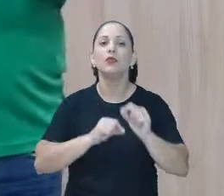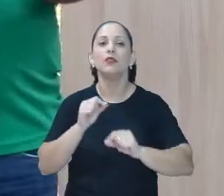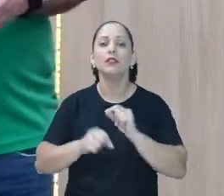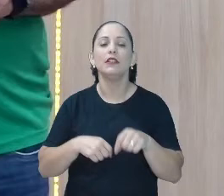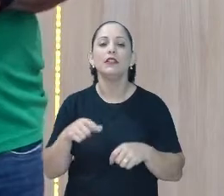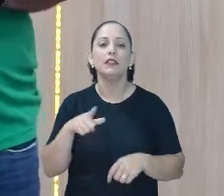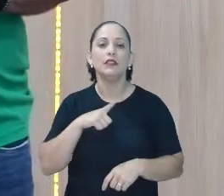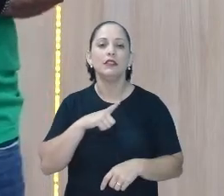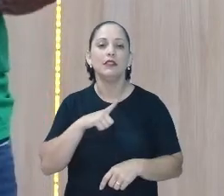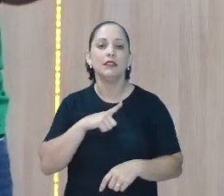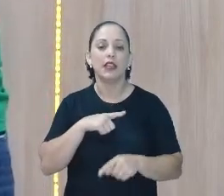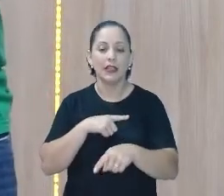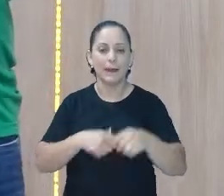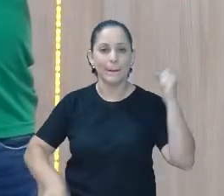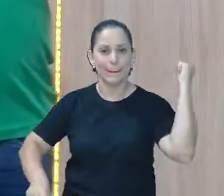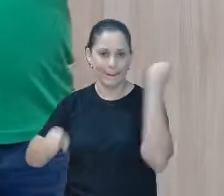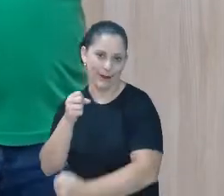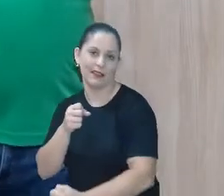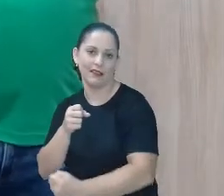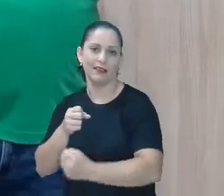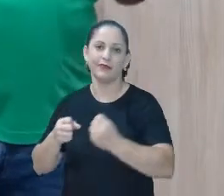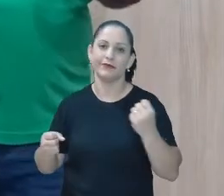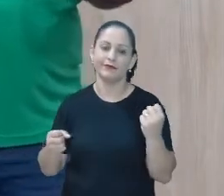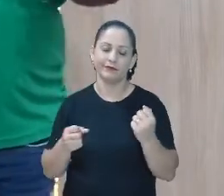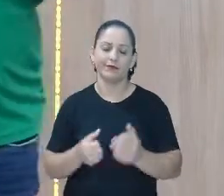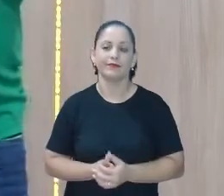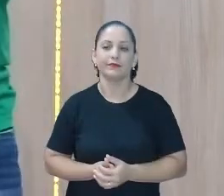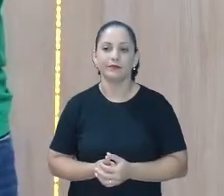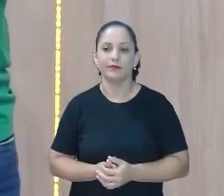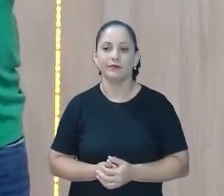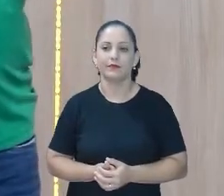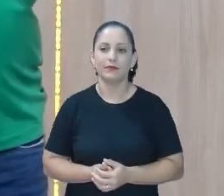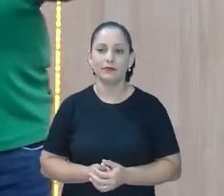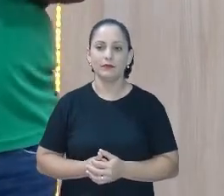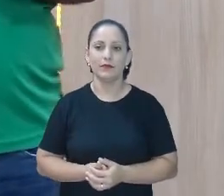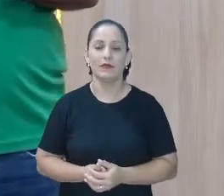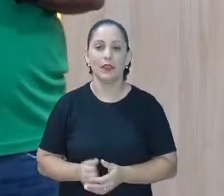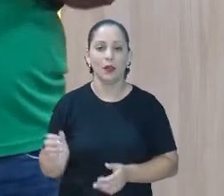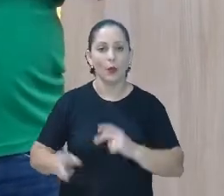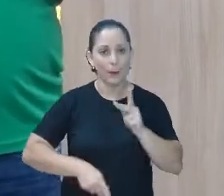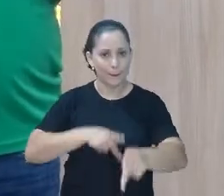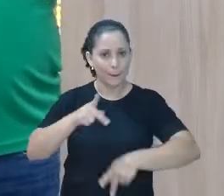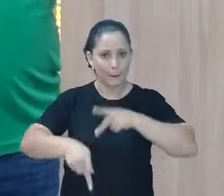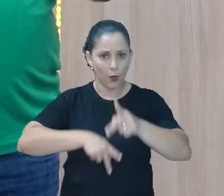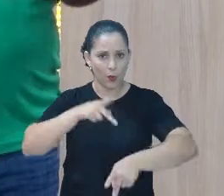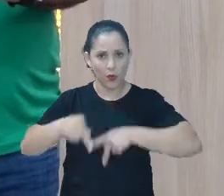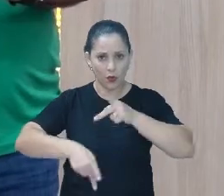ali, o perdedor, né? E eles faziam isso, né? A população assistia